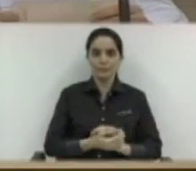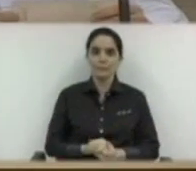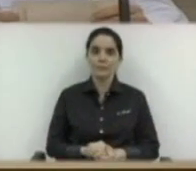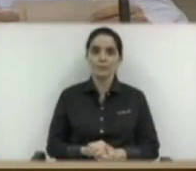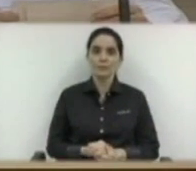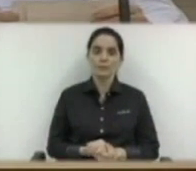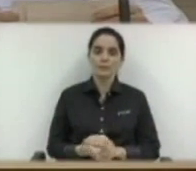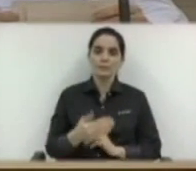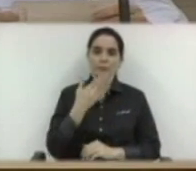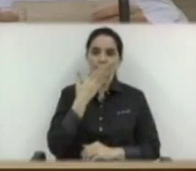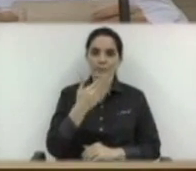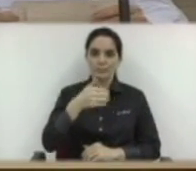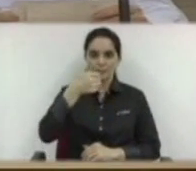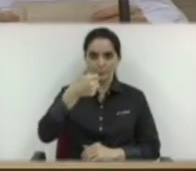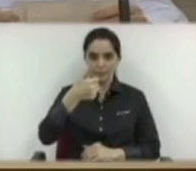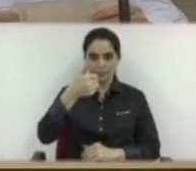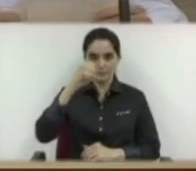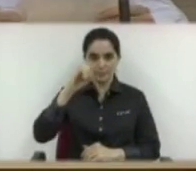Executivo. Requerimento